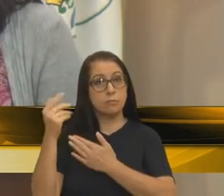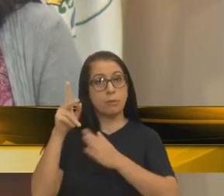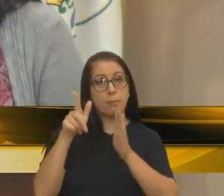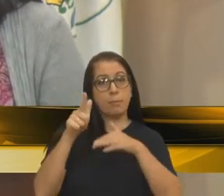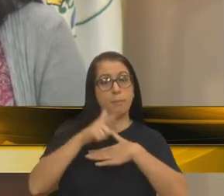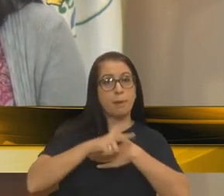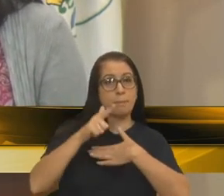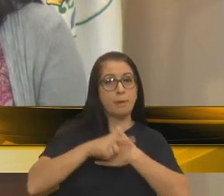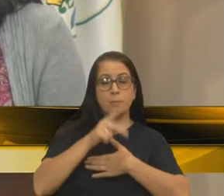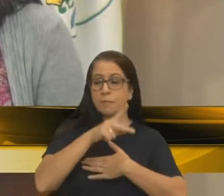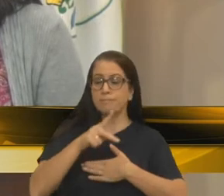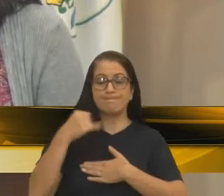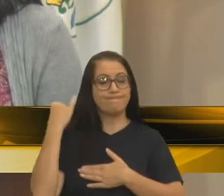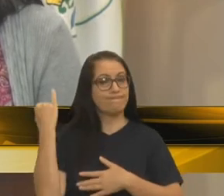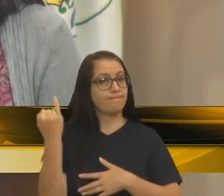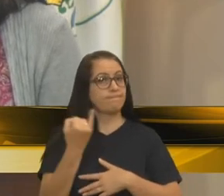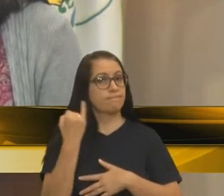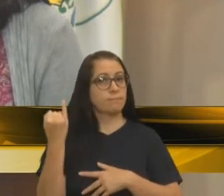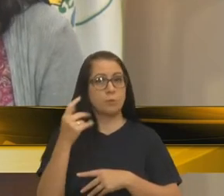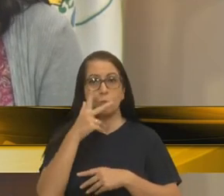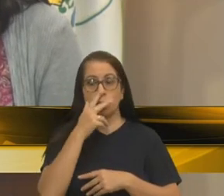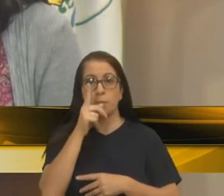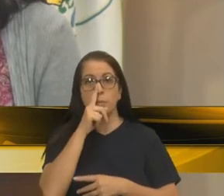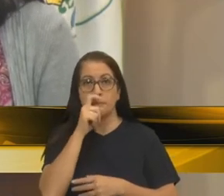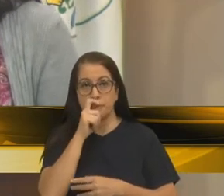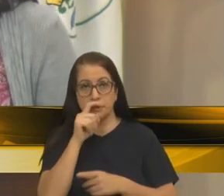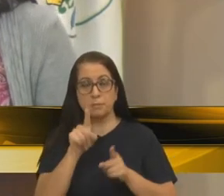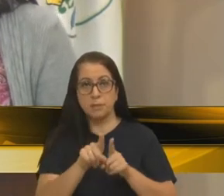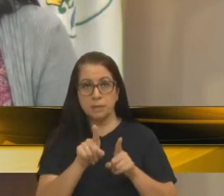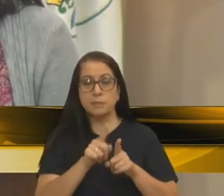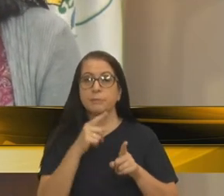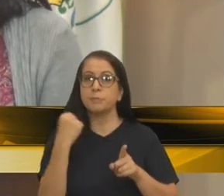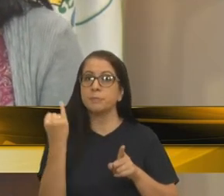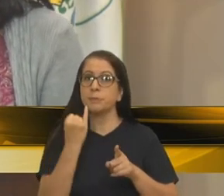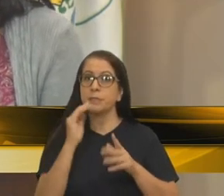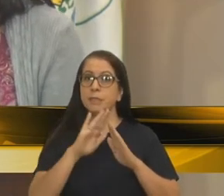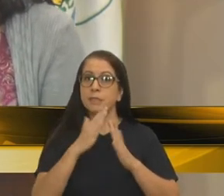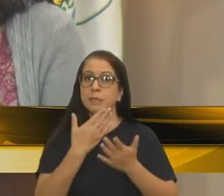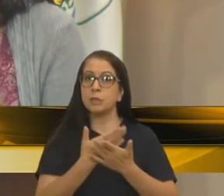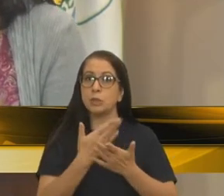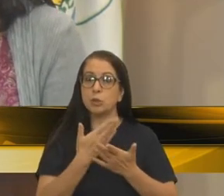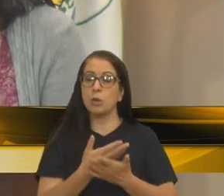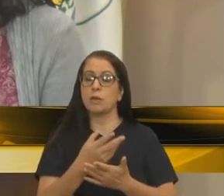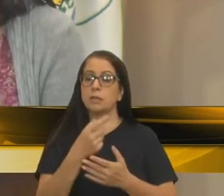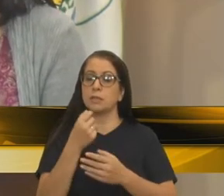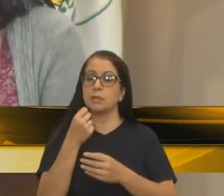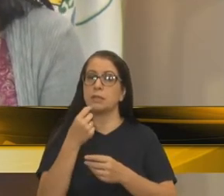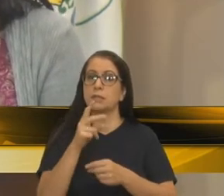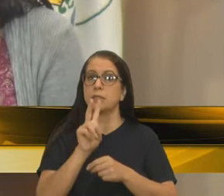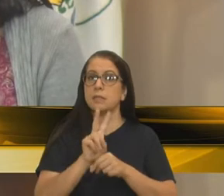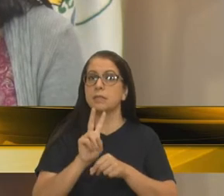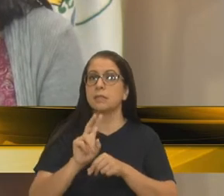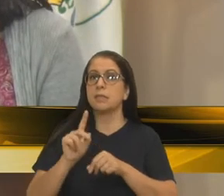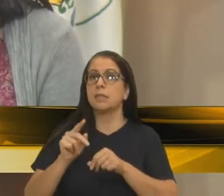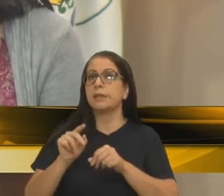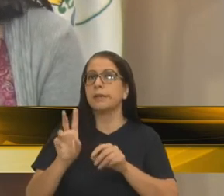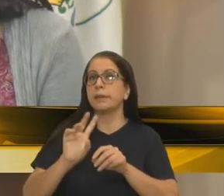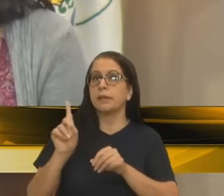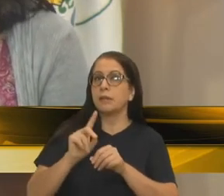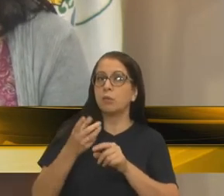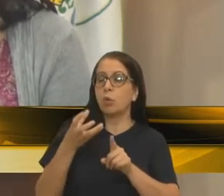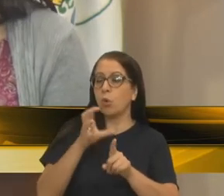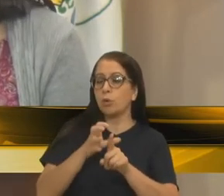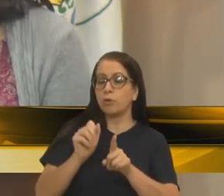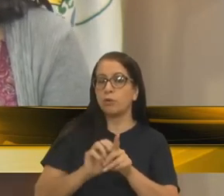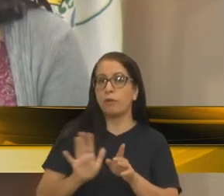é fundamental importância, assim como dos pais. Por isso é importante que a escola seja preservada de discursos que podem ir contra os